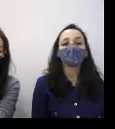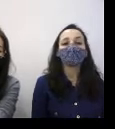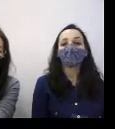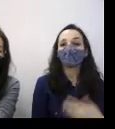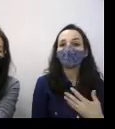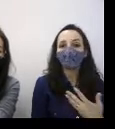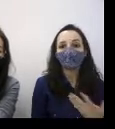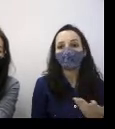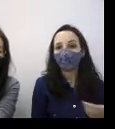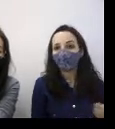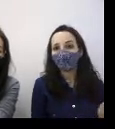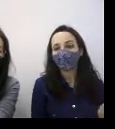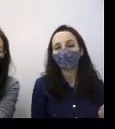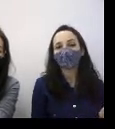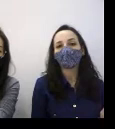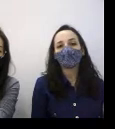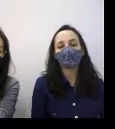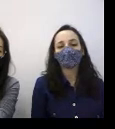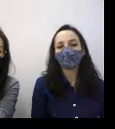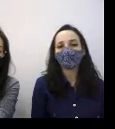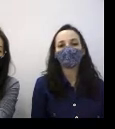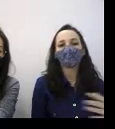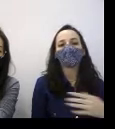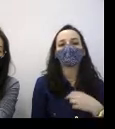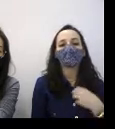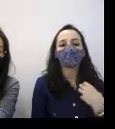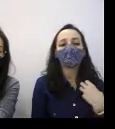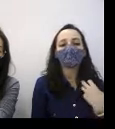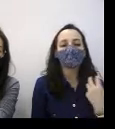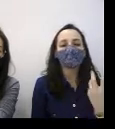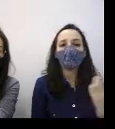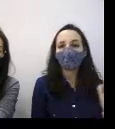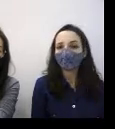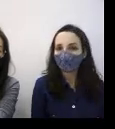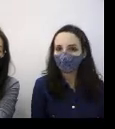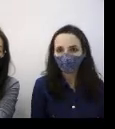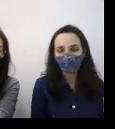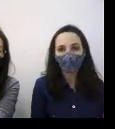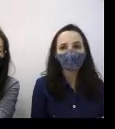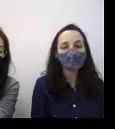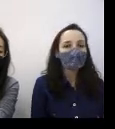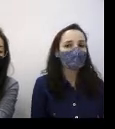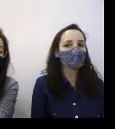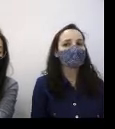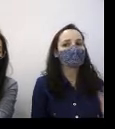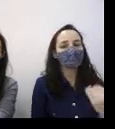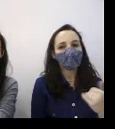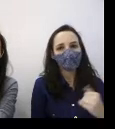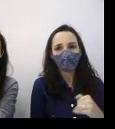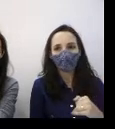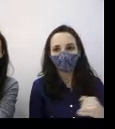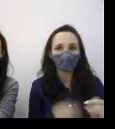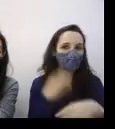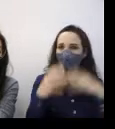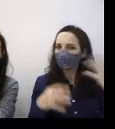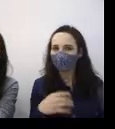aí toda a rotina para chegar à casa das crianças e tentar aí promover ao máximo de aprendizagem. Agora que nós já estamos